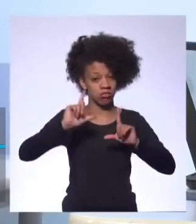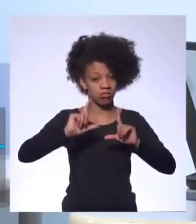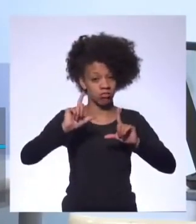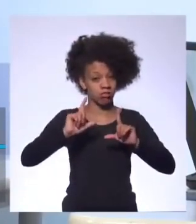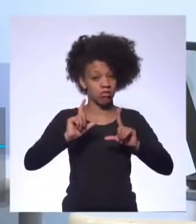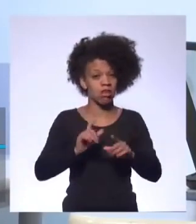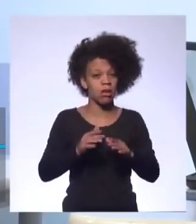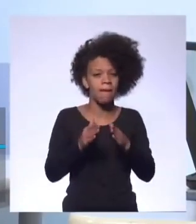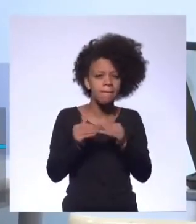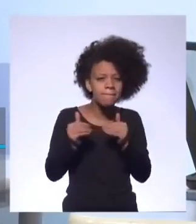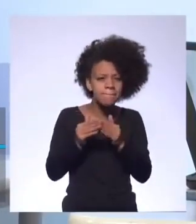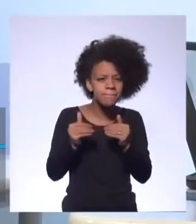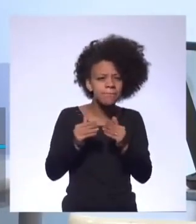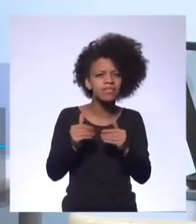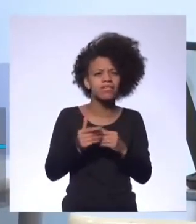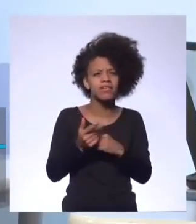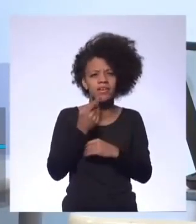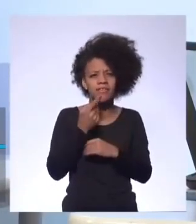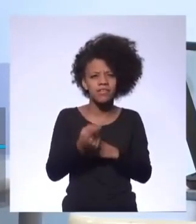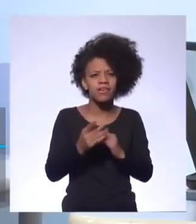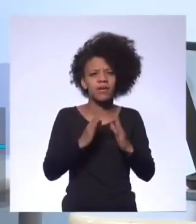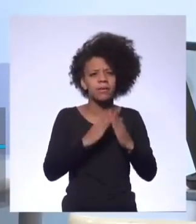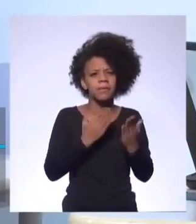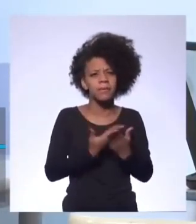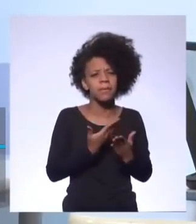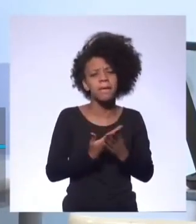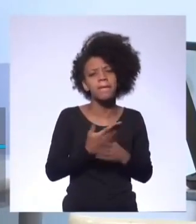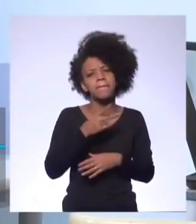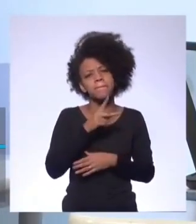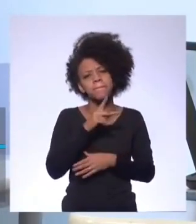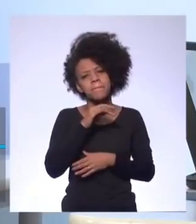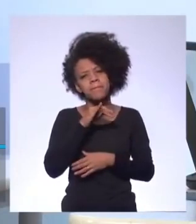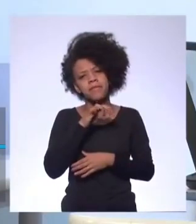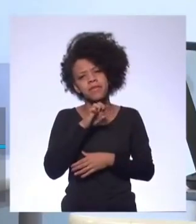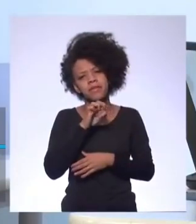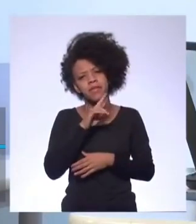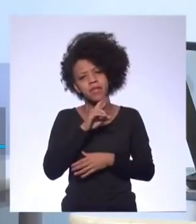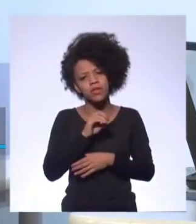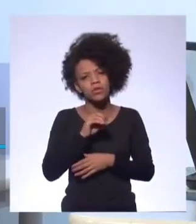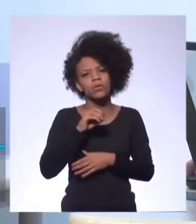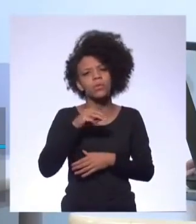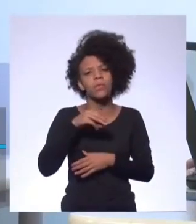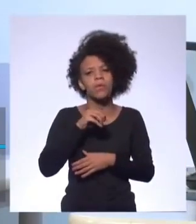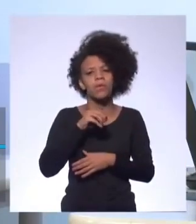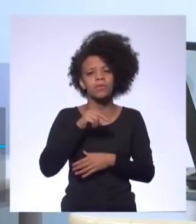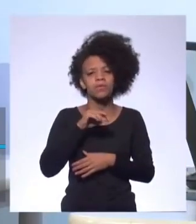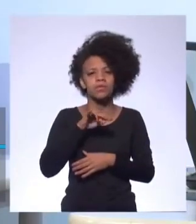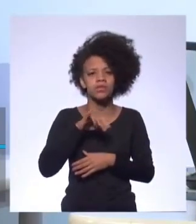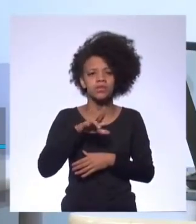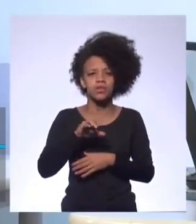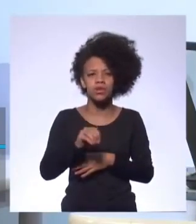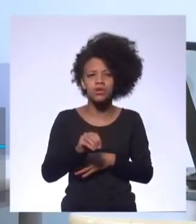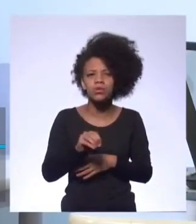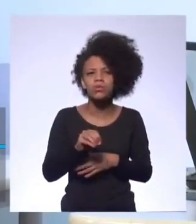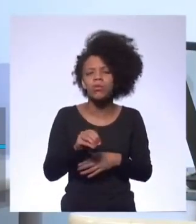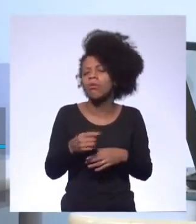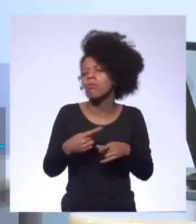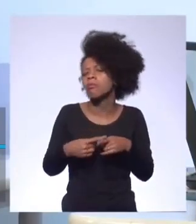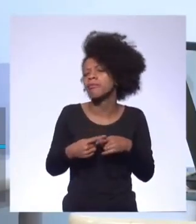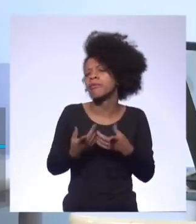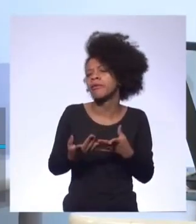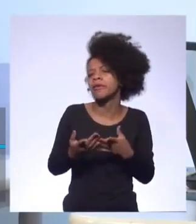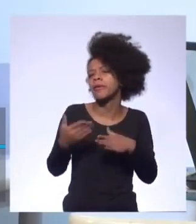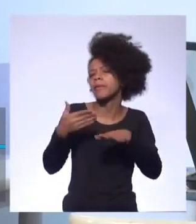letras garrafais, por favor, fala do Pietro do Monteiro Lobato em Sorocaba. Por quê? Porque o Pietro não tá participando ou porque ele tá participando